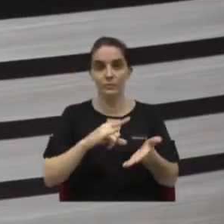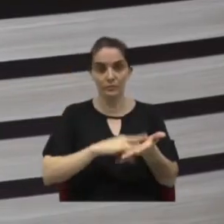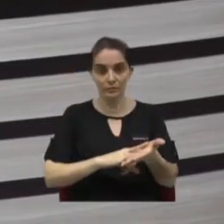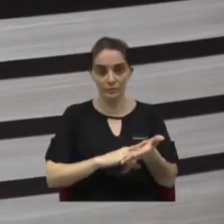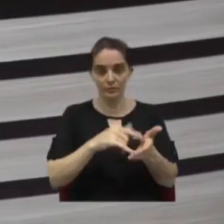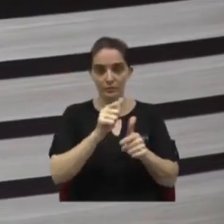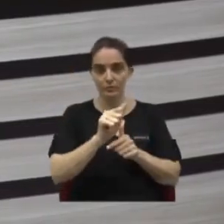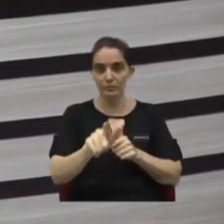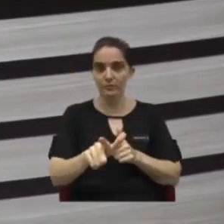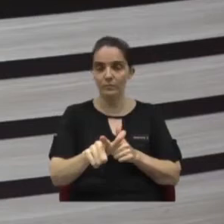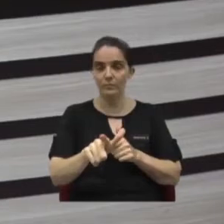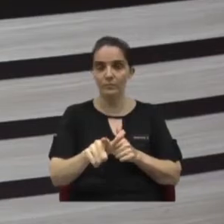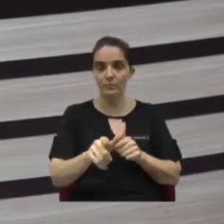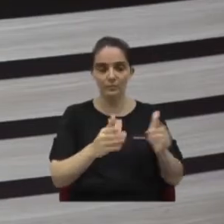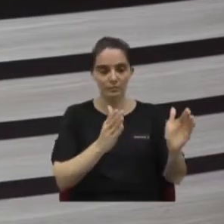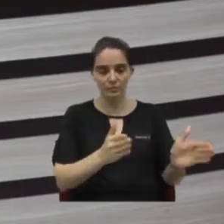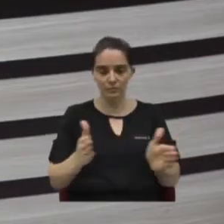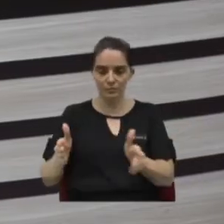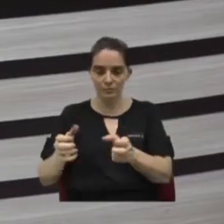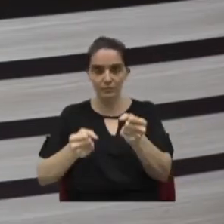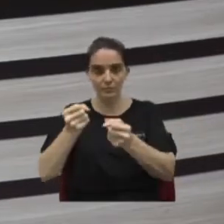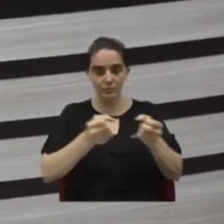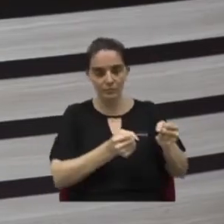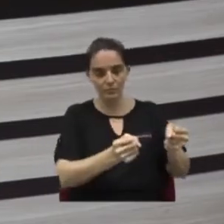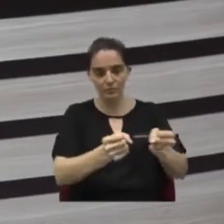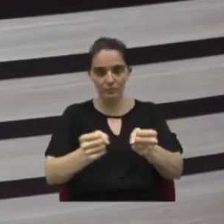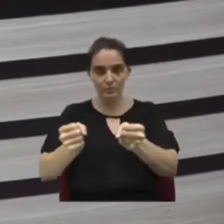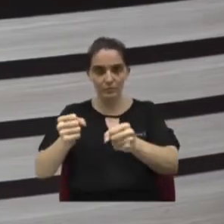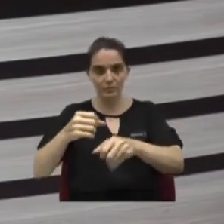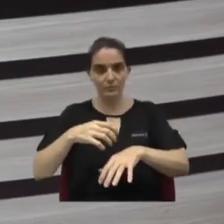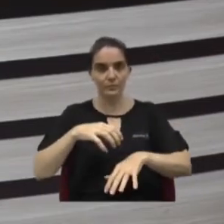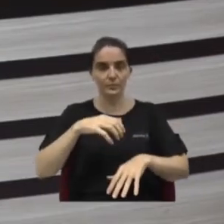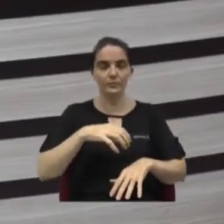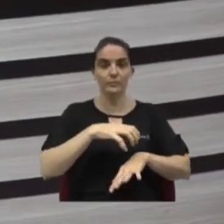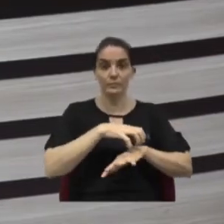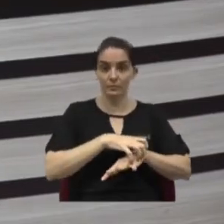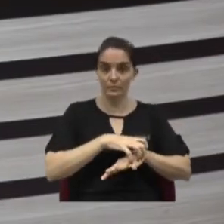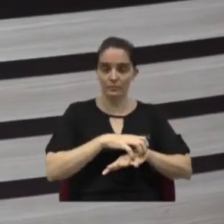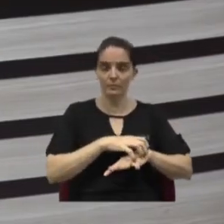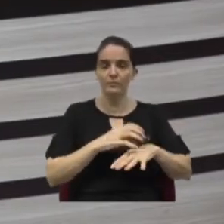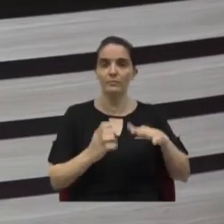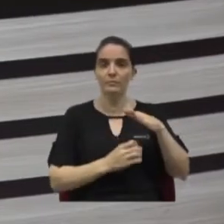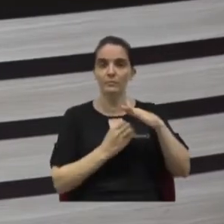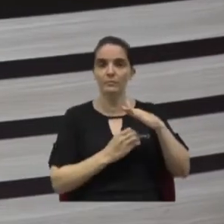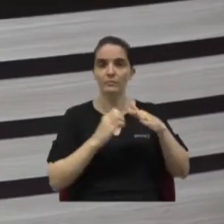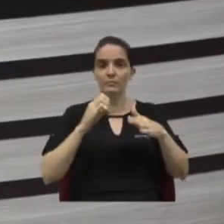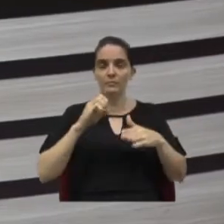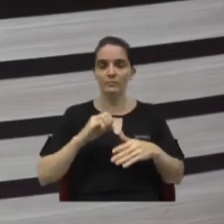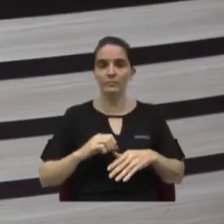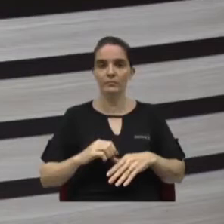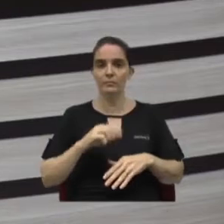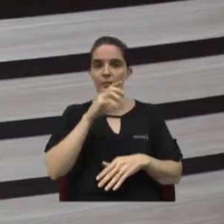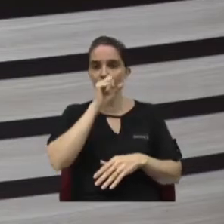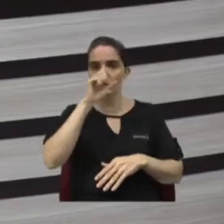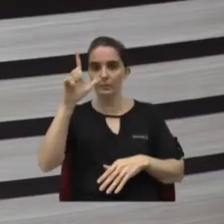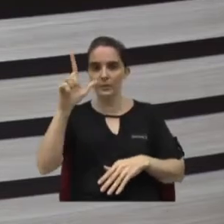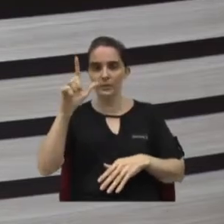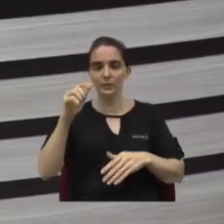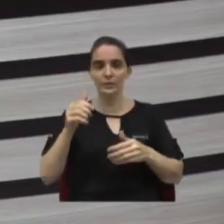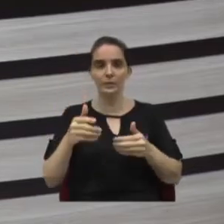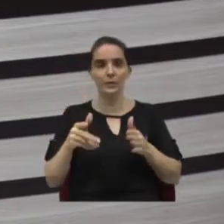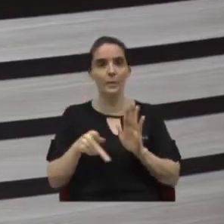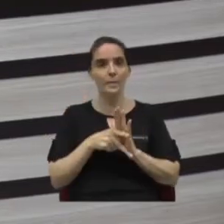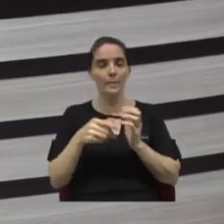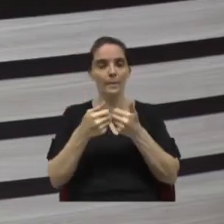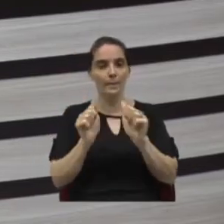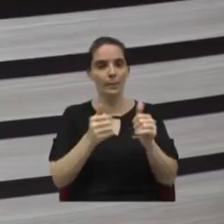locação do estacionamento da Aviação Limeirense Limitada. Autoria, vereador Dr. Marcelo Rossi. Algum